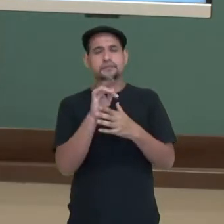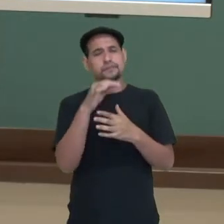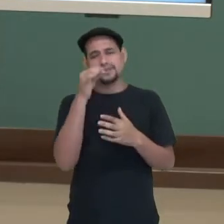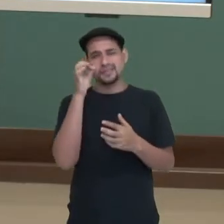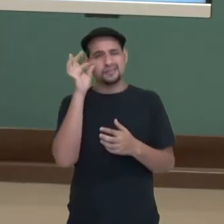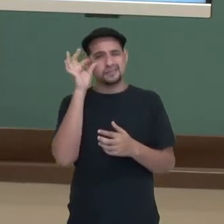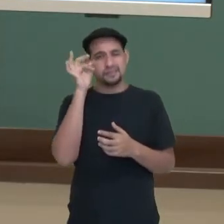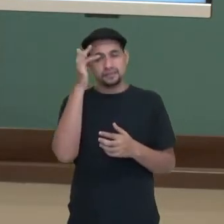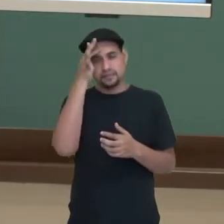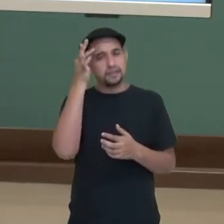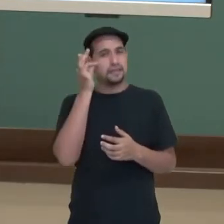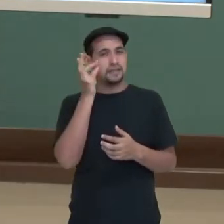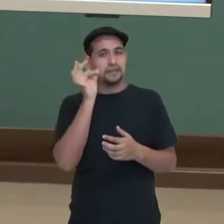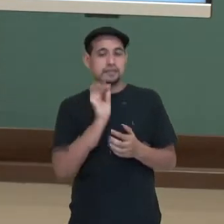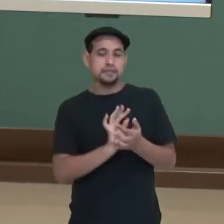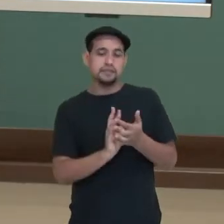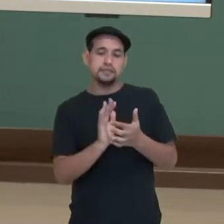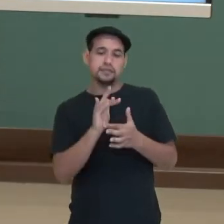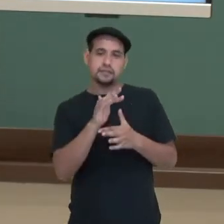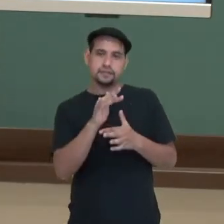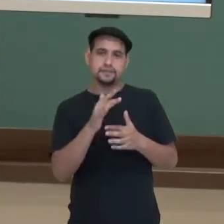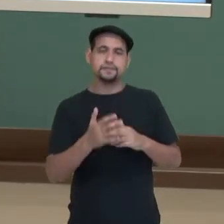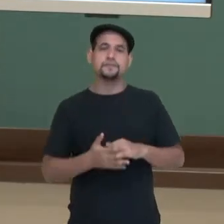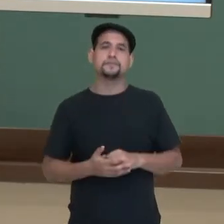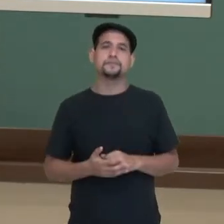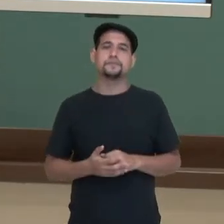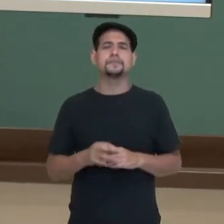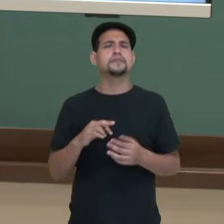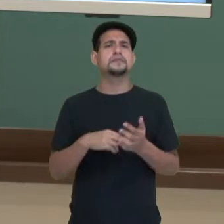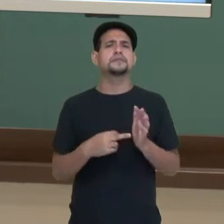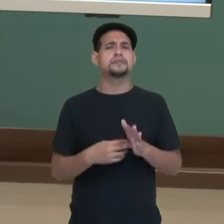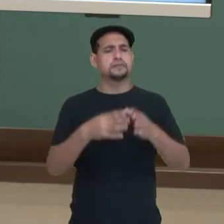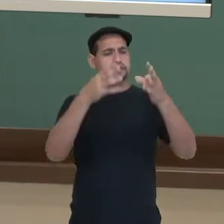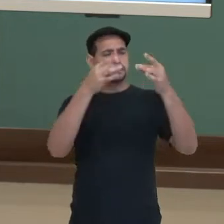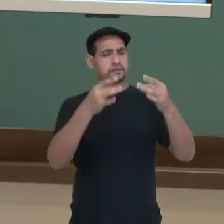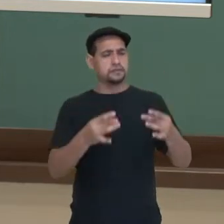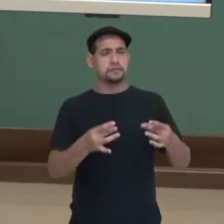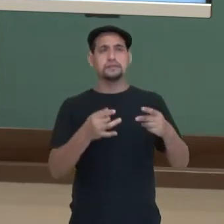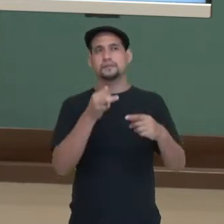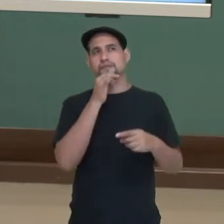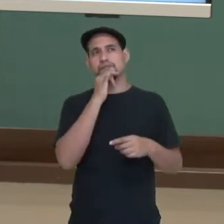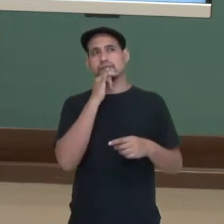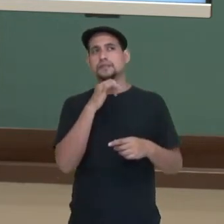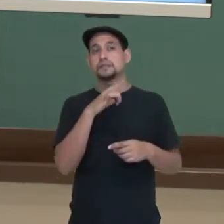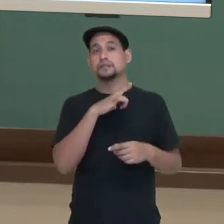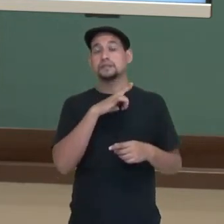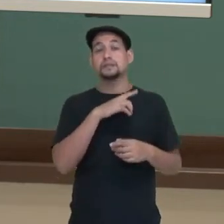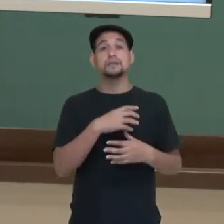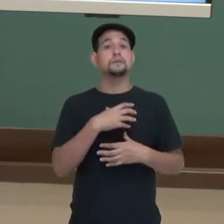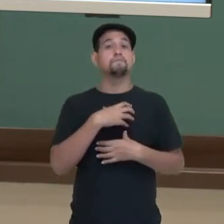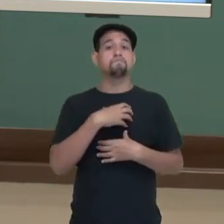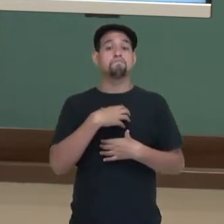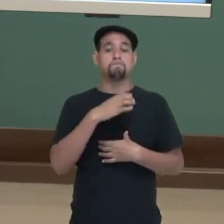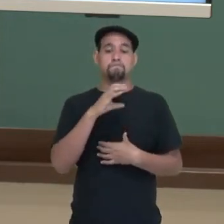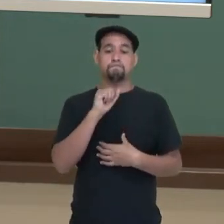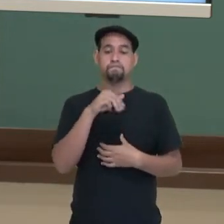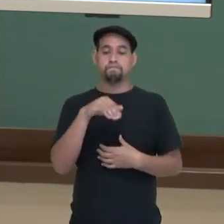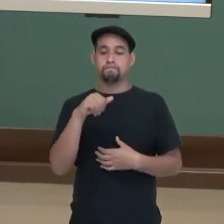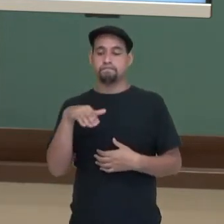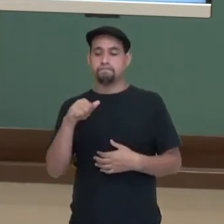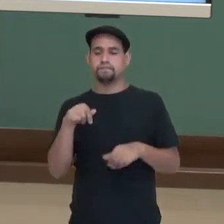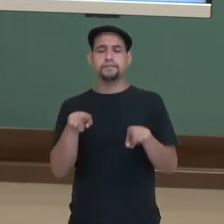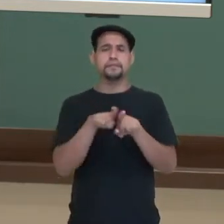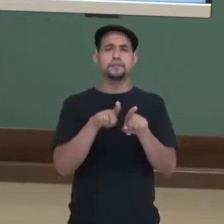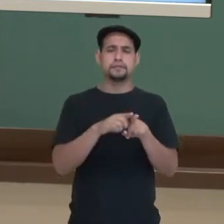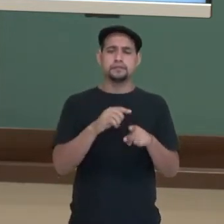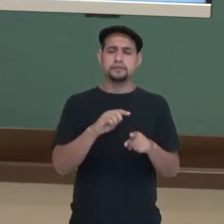suor, que vai produzir o suor. Eles são classificados quando eles são no tipo de camadas e o tipo de células.